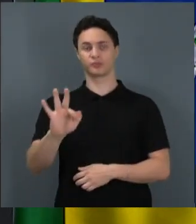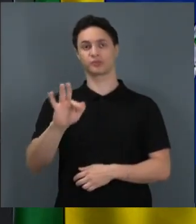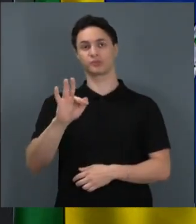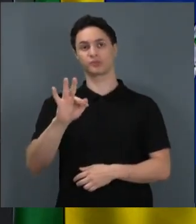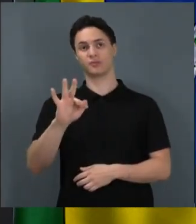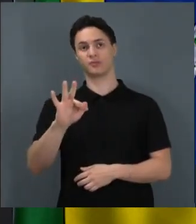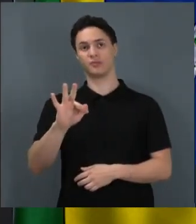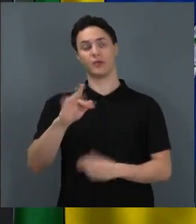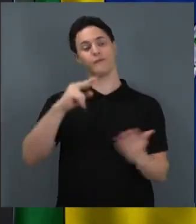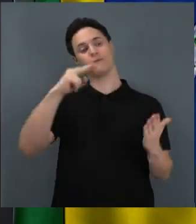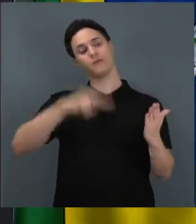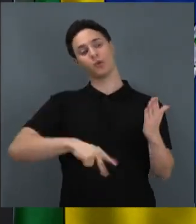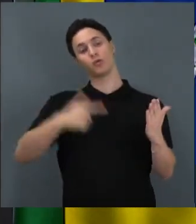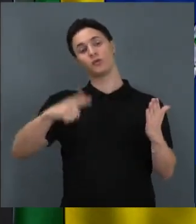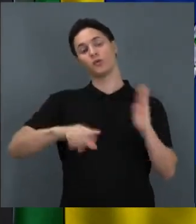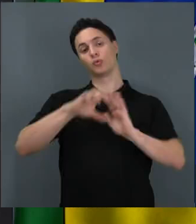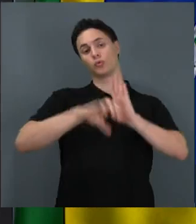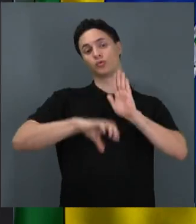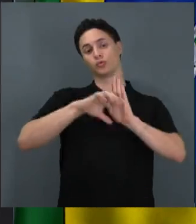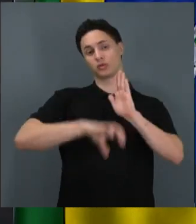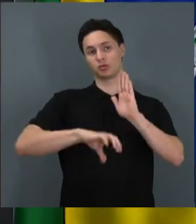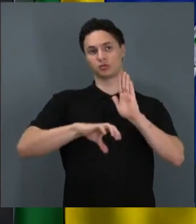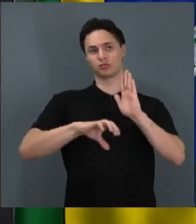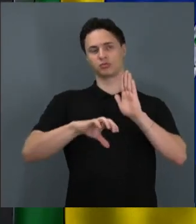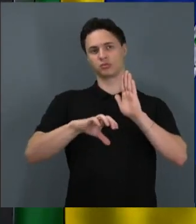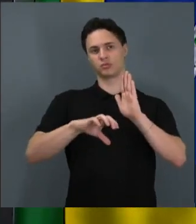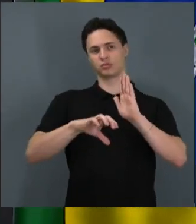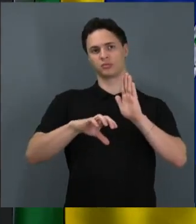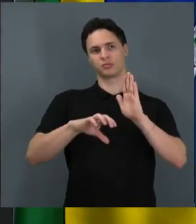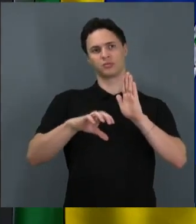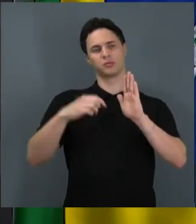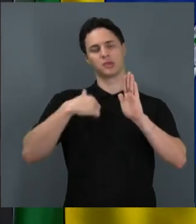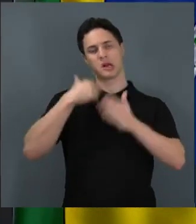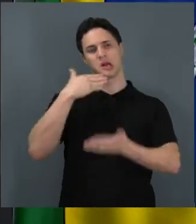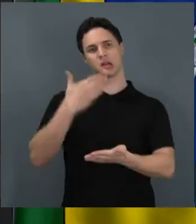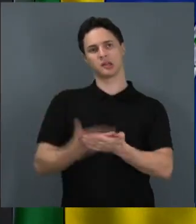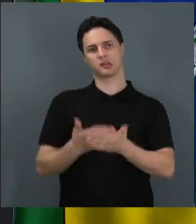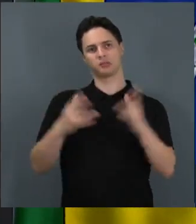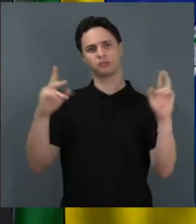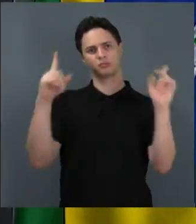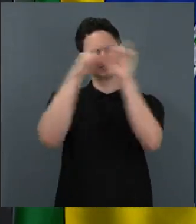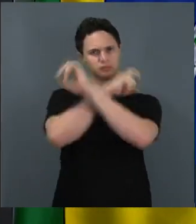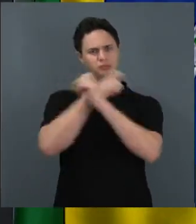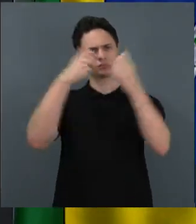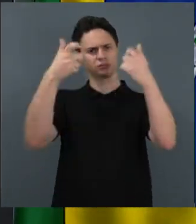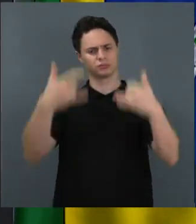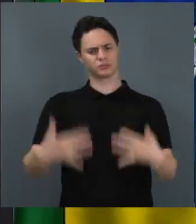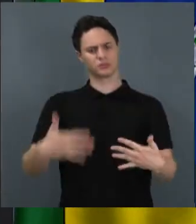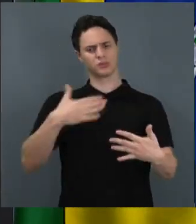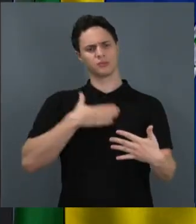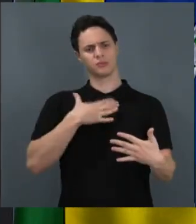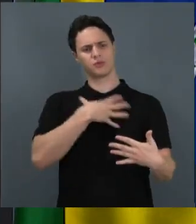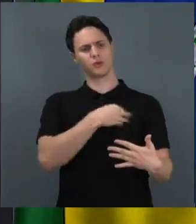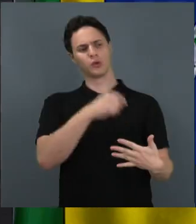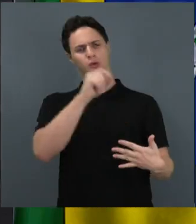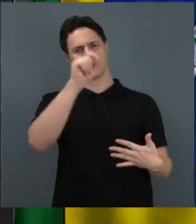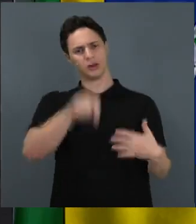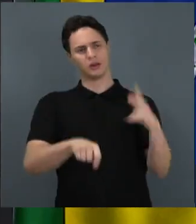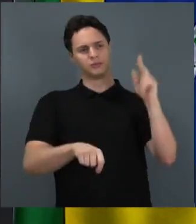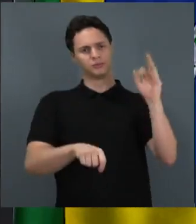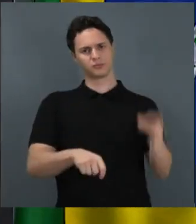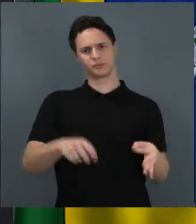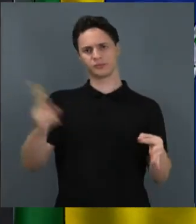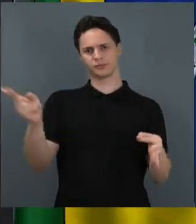reveria conceitos que me levam a uma perplexidade, uma dificuldade de explicar à minha filha o que é o certo e o que é o